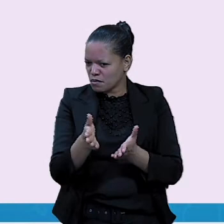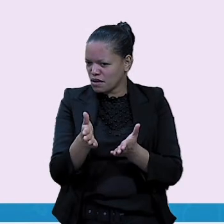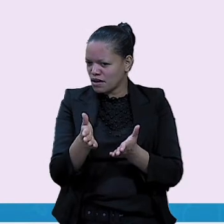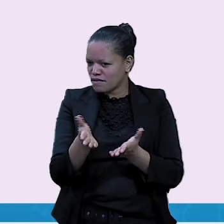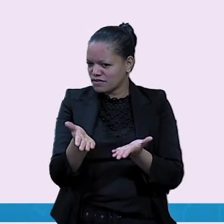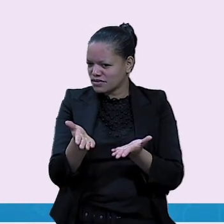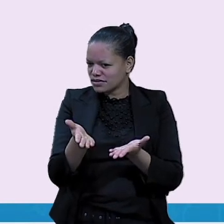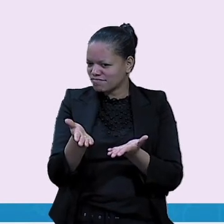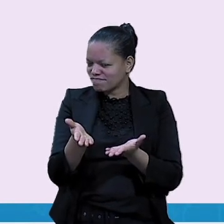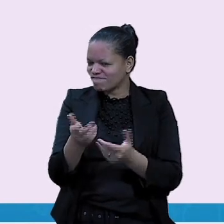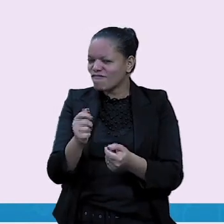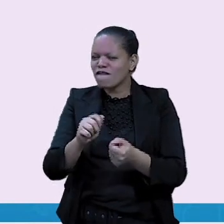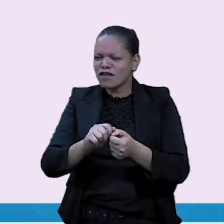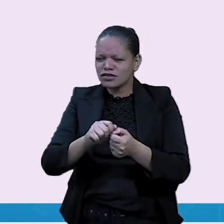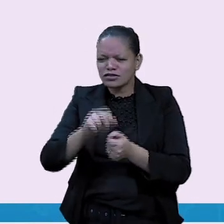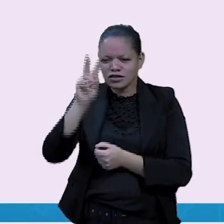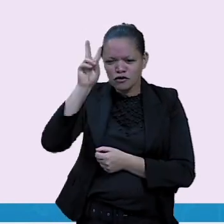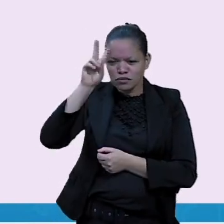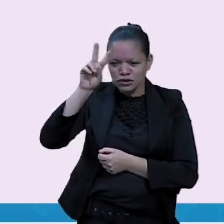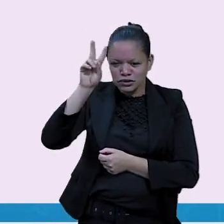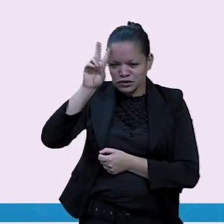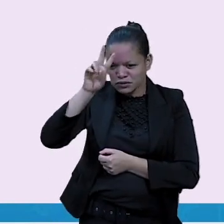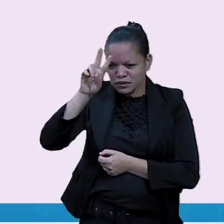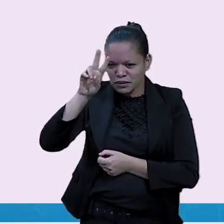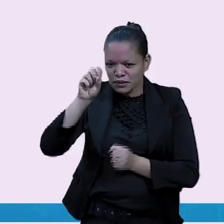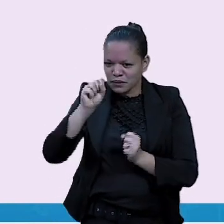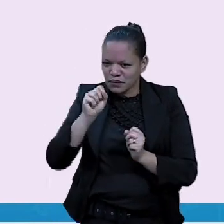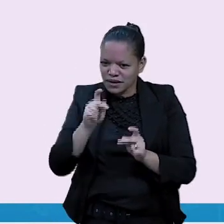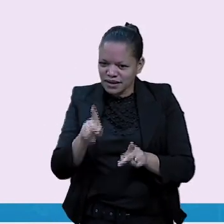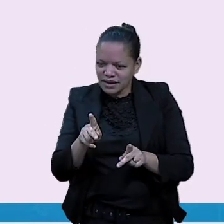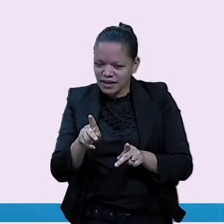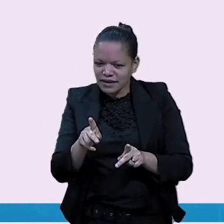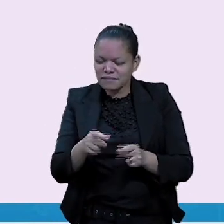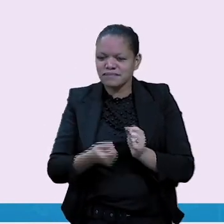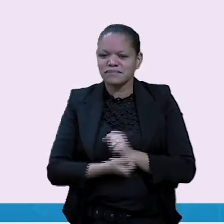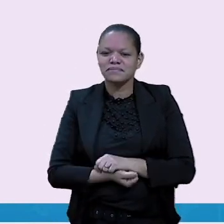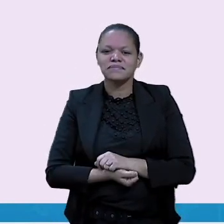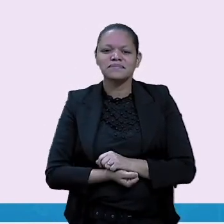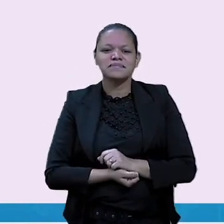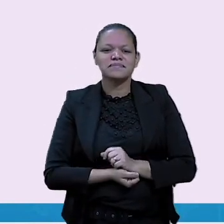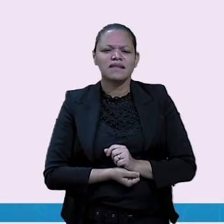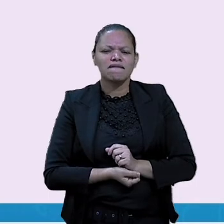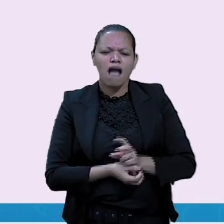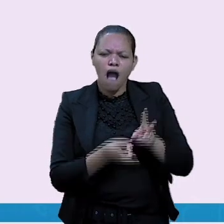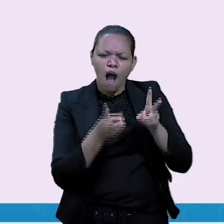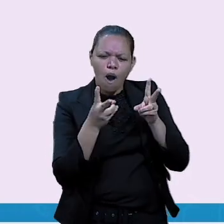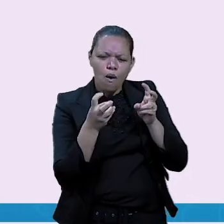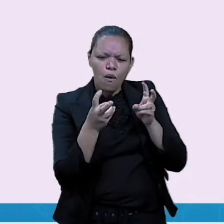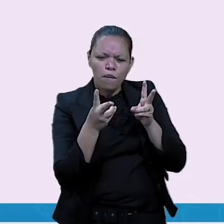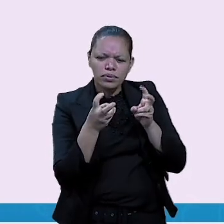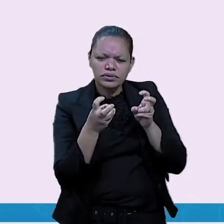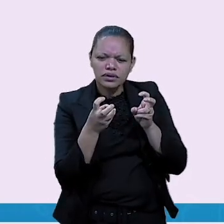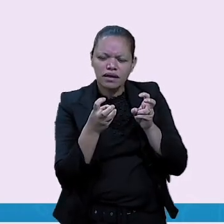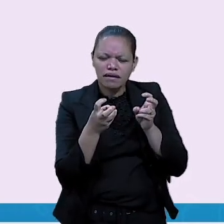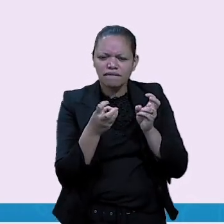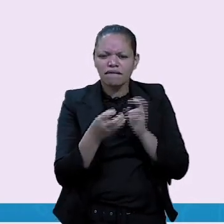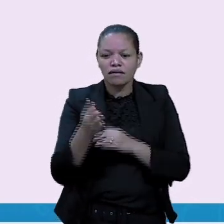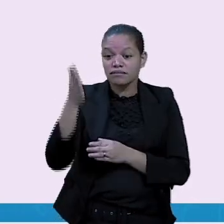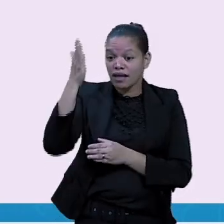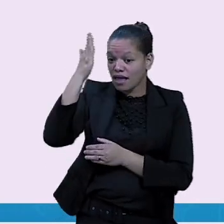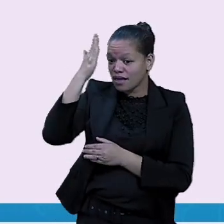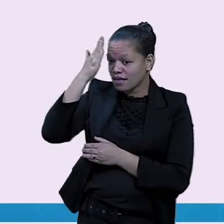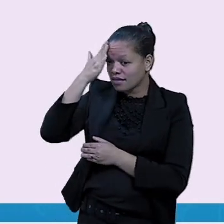aí, a sua história em quadrinhos. Você vai observar os quadrinhos, vai